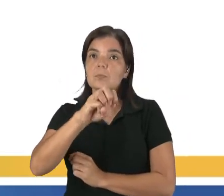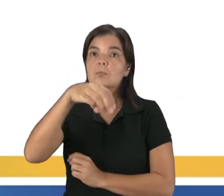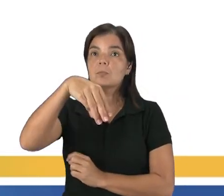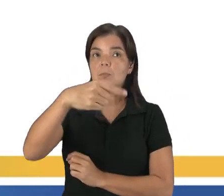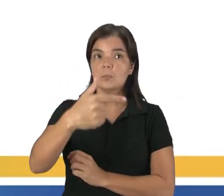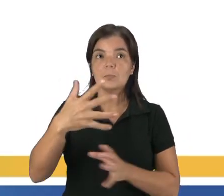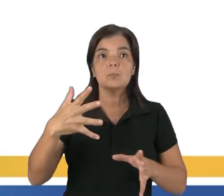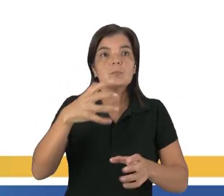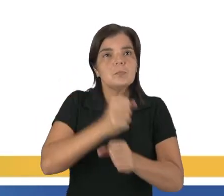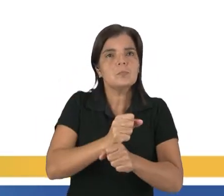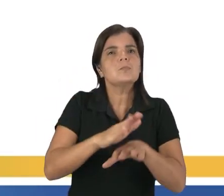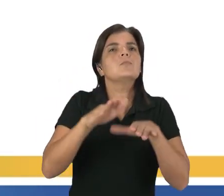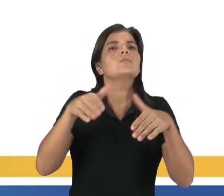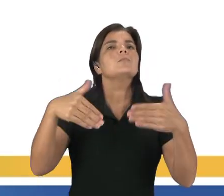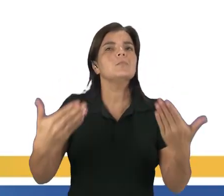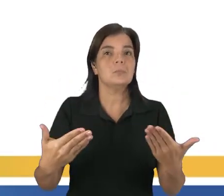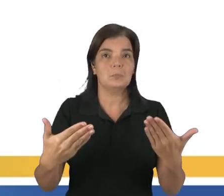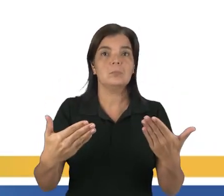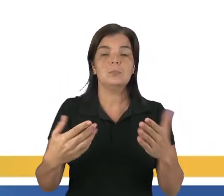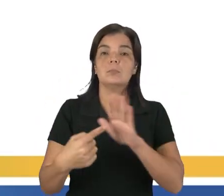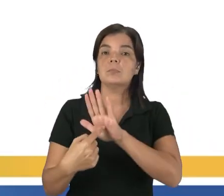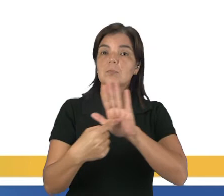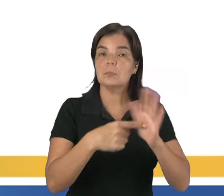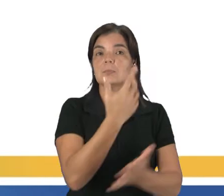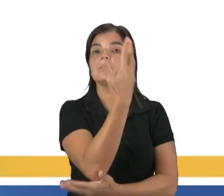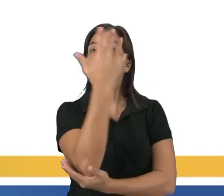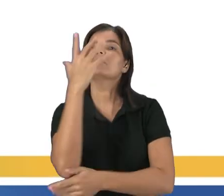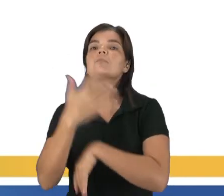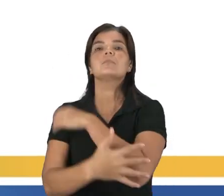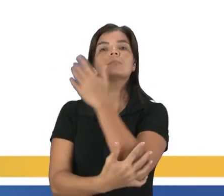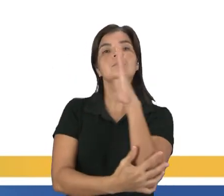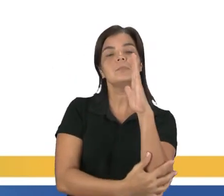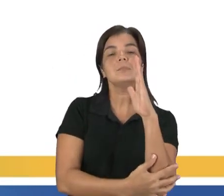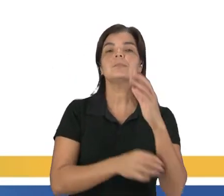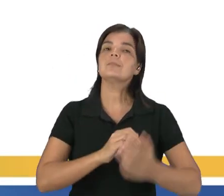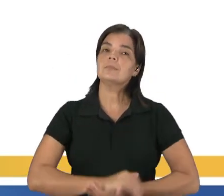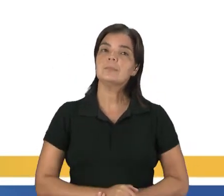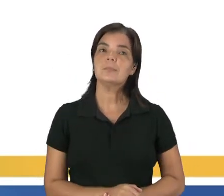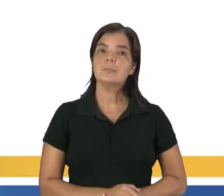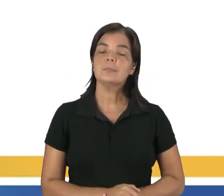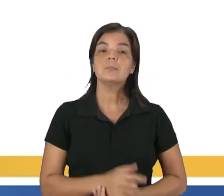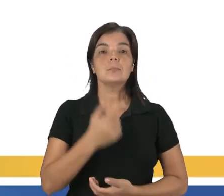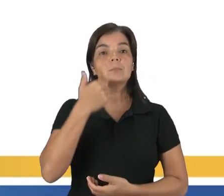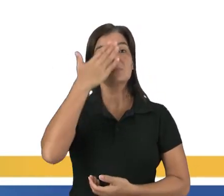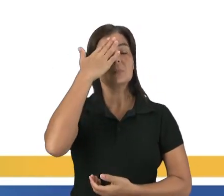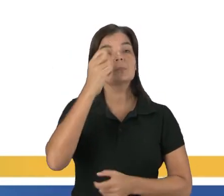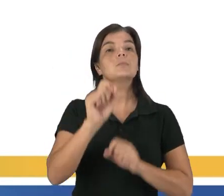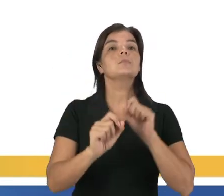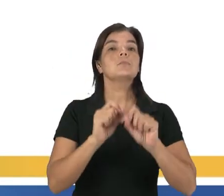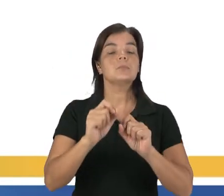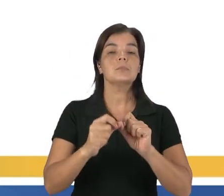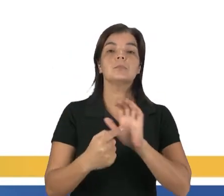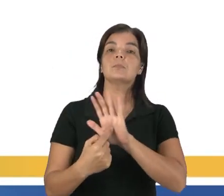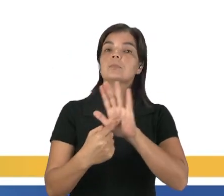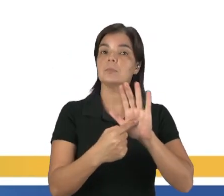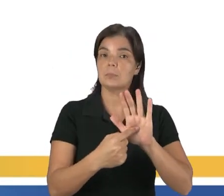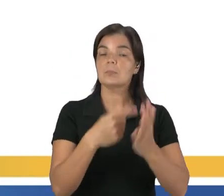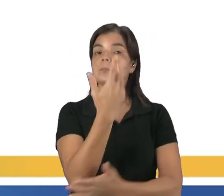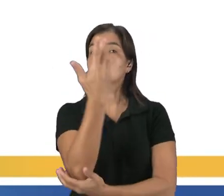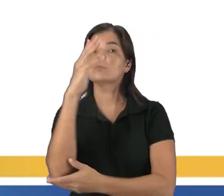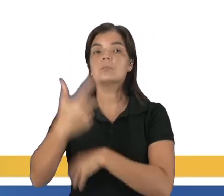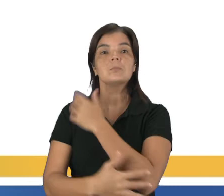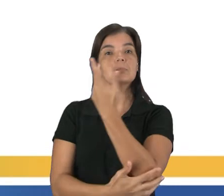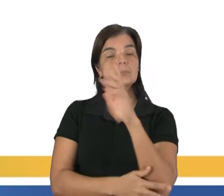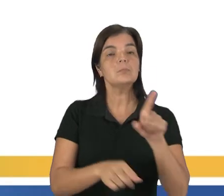quadrados total. Então, qual é a área da parte que representa as matas? Eu quero saber a área que representa as